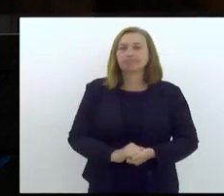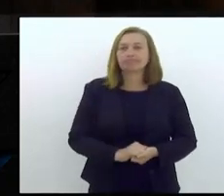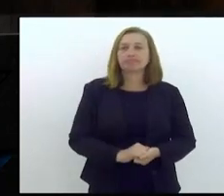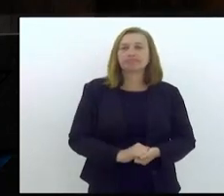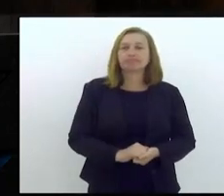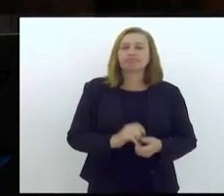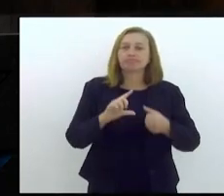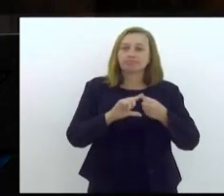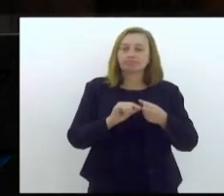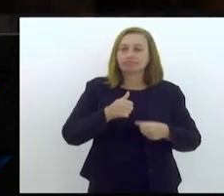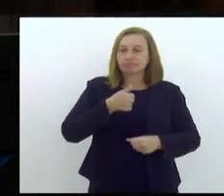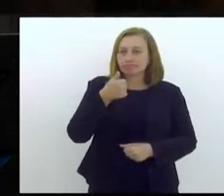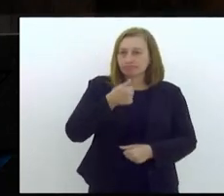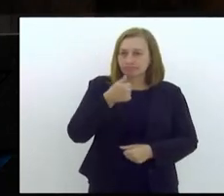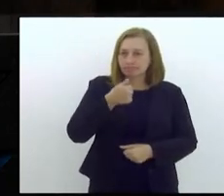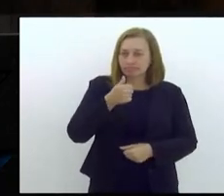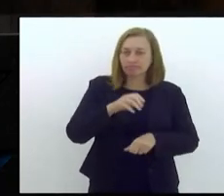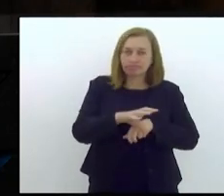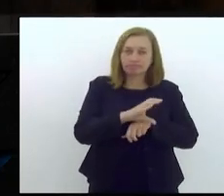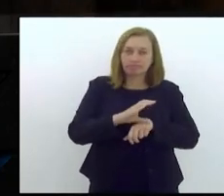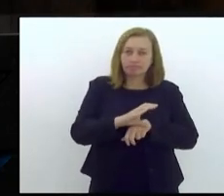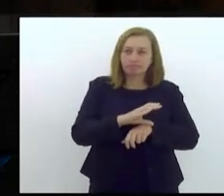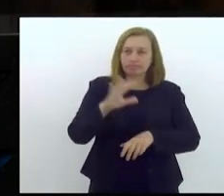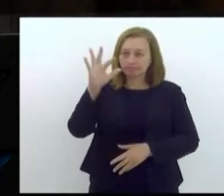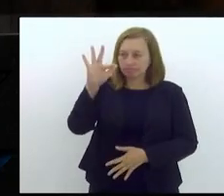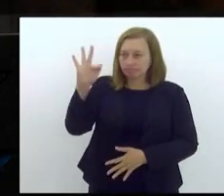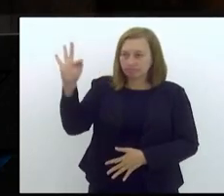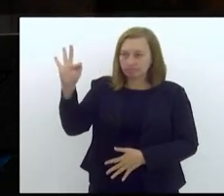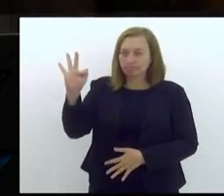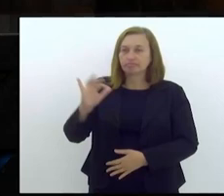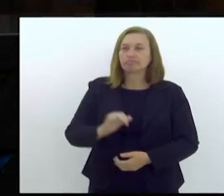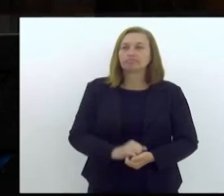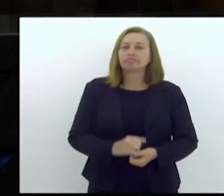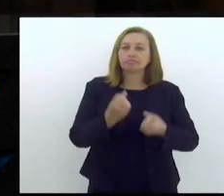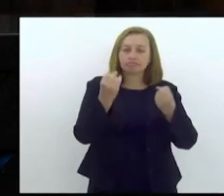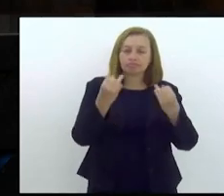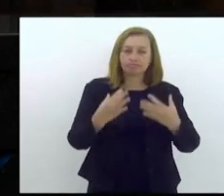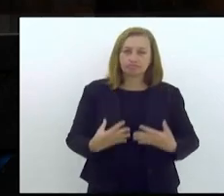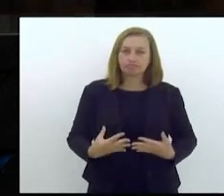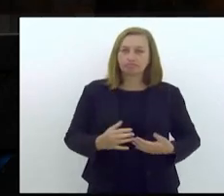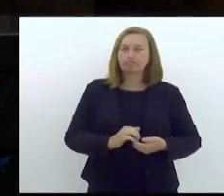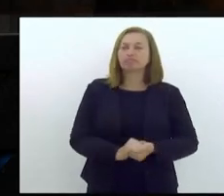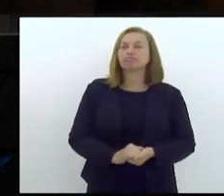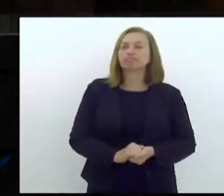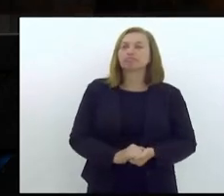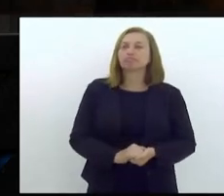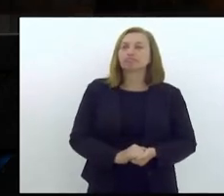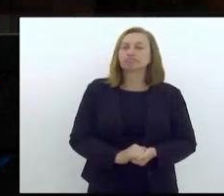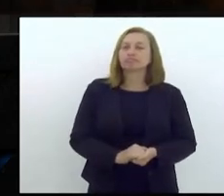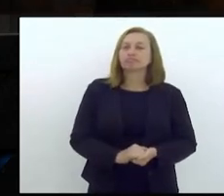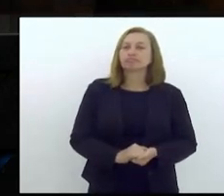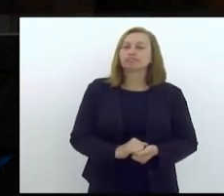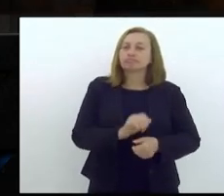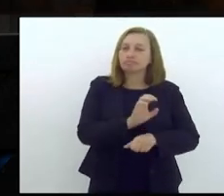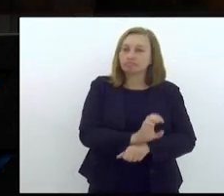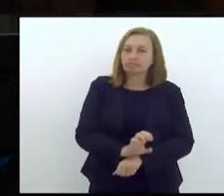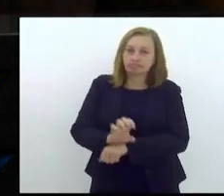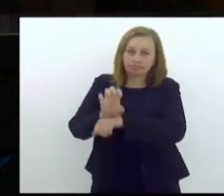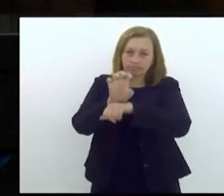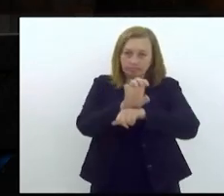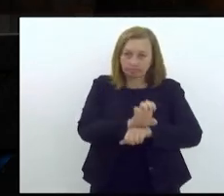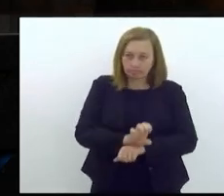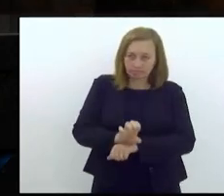o artigo primeiro da Constituição Federal diz que os estados